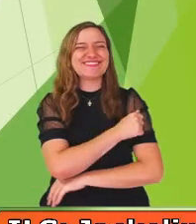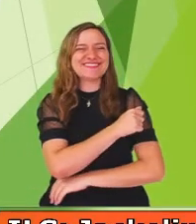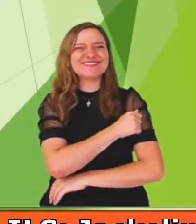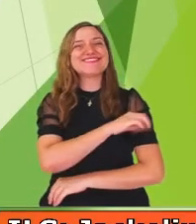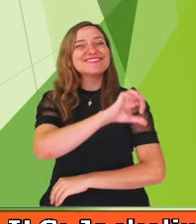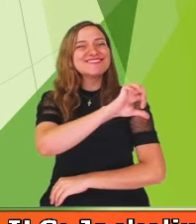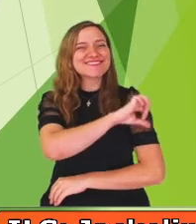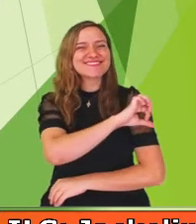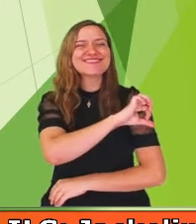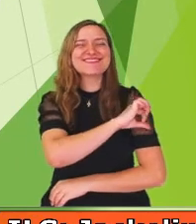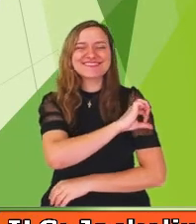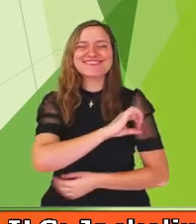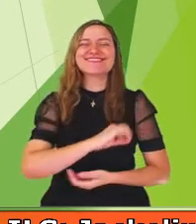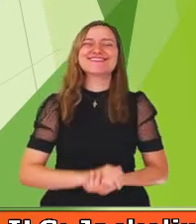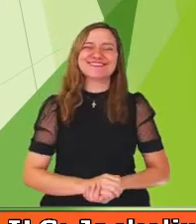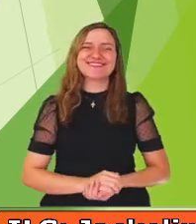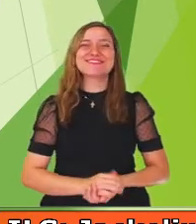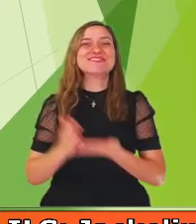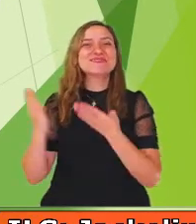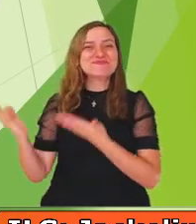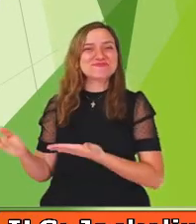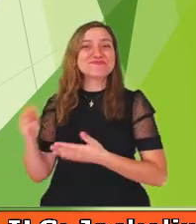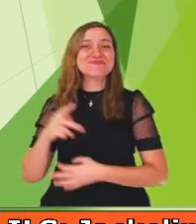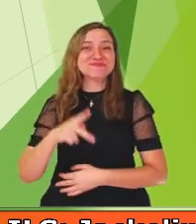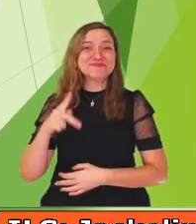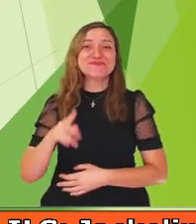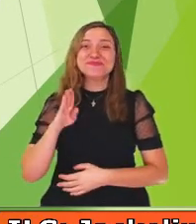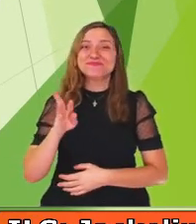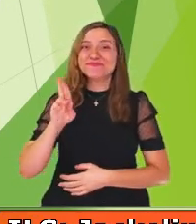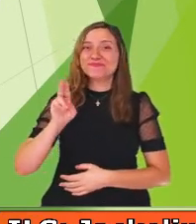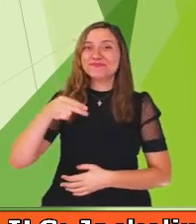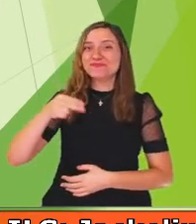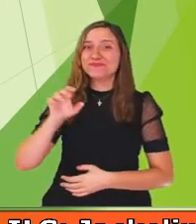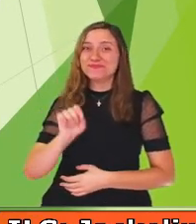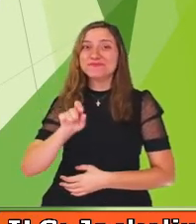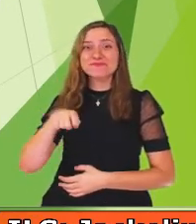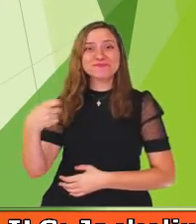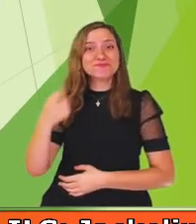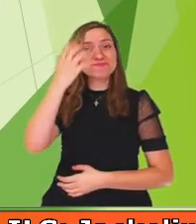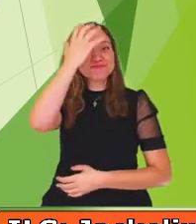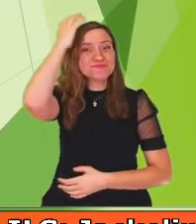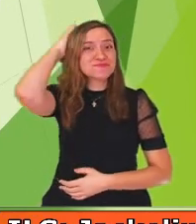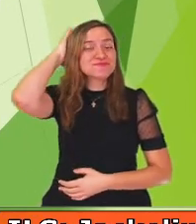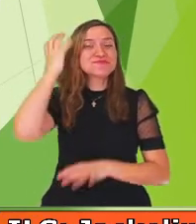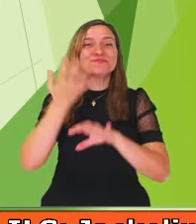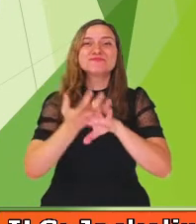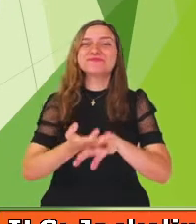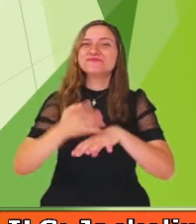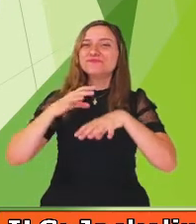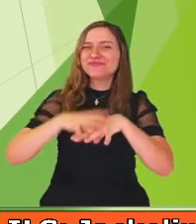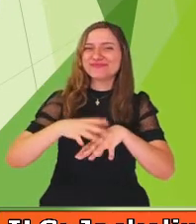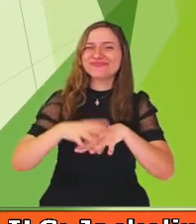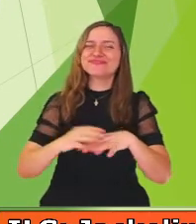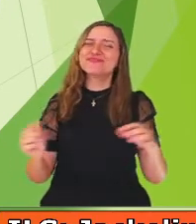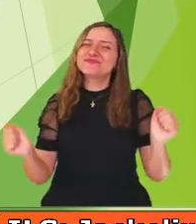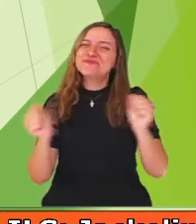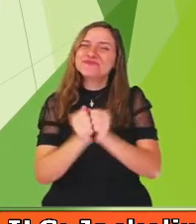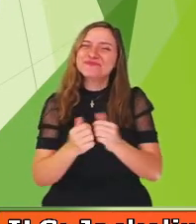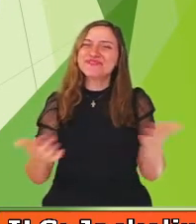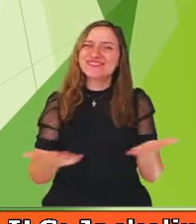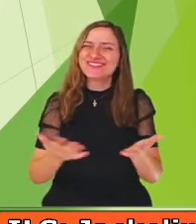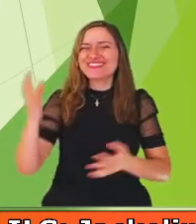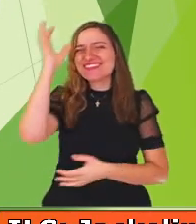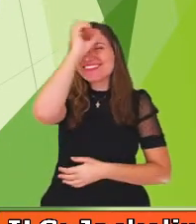Olá, estudante do nono ano! Eu sou o professor Bruno, professor de matemática, e juntos nós vamos estudar sobre